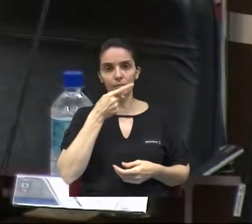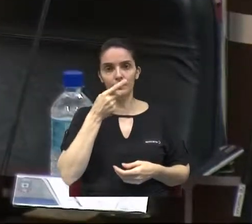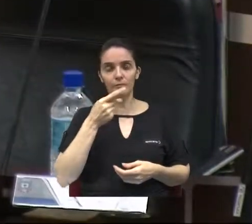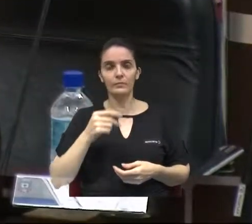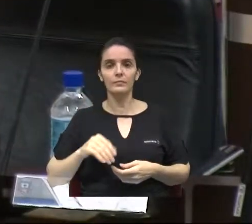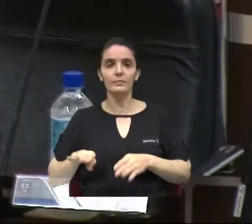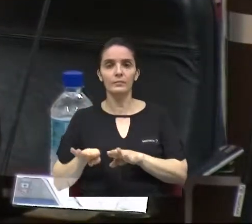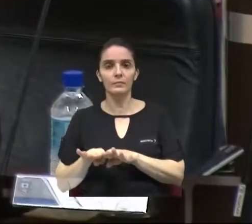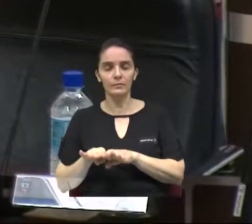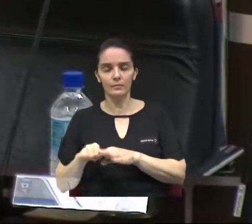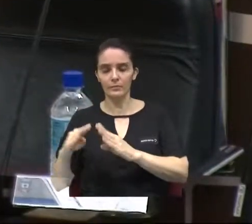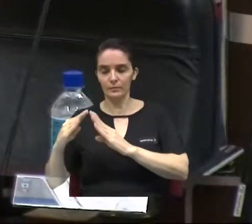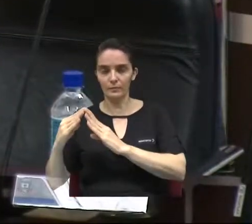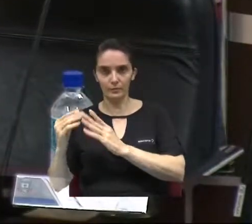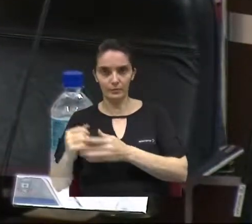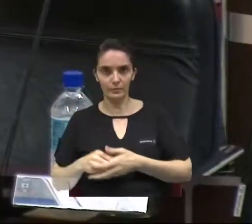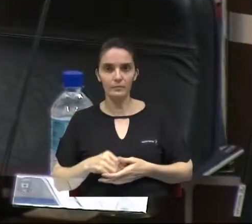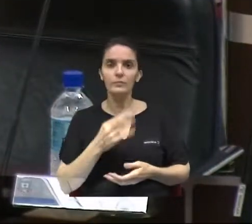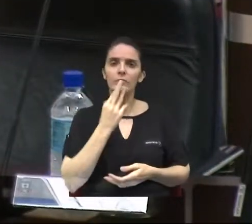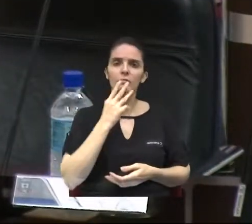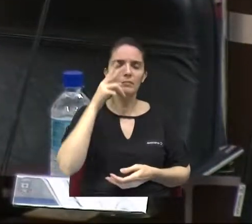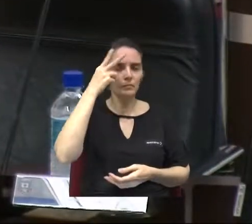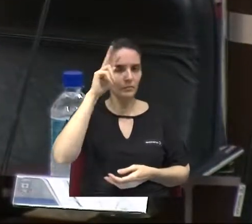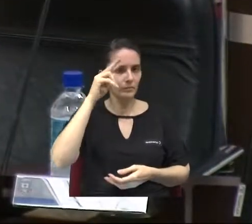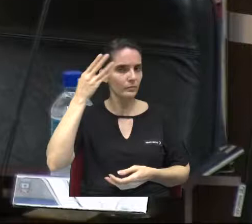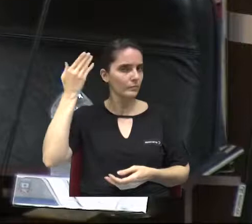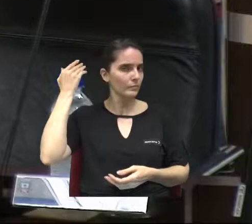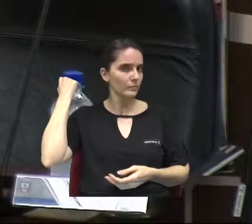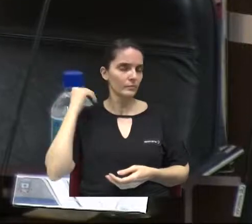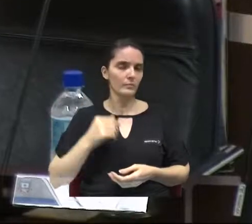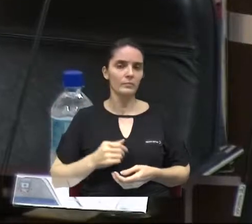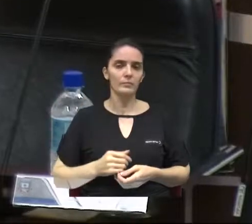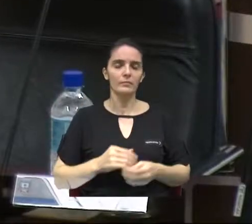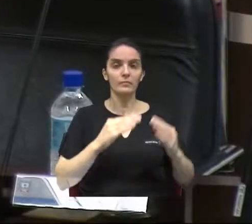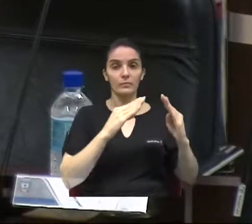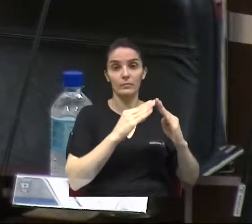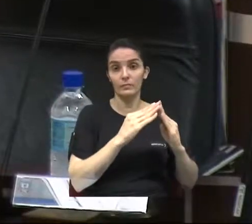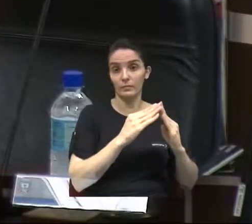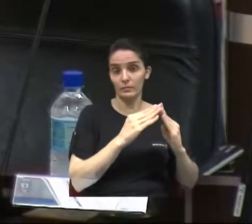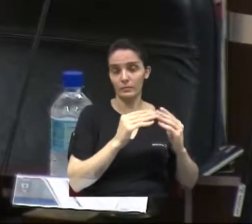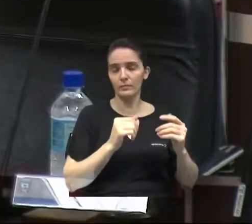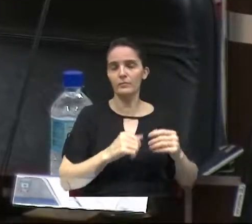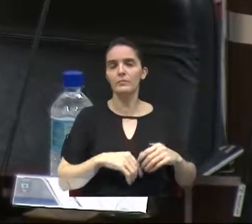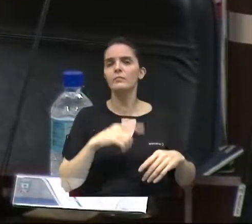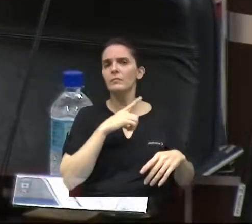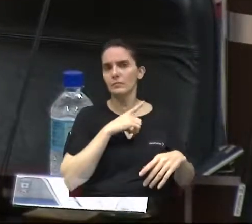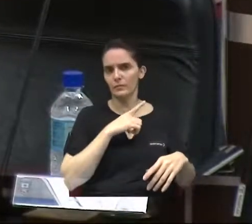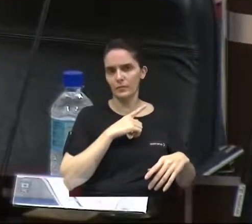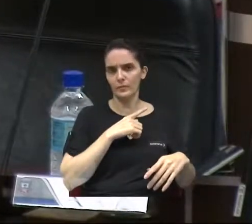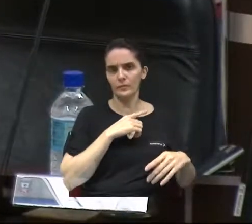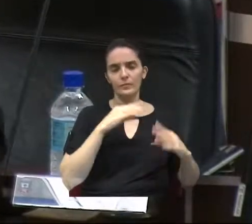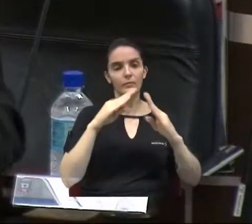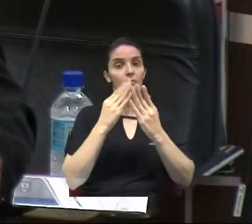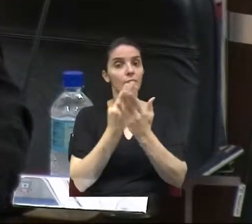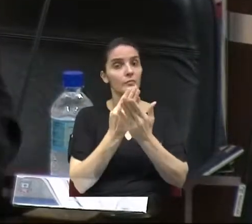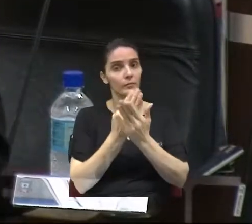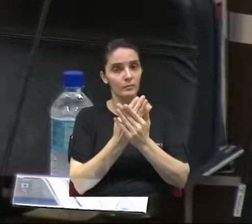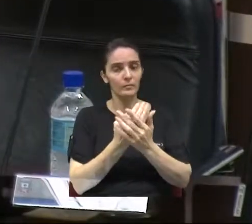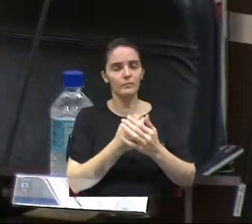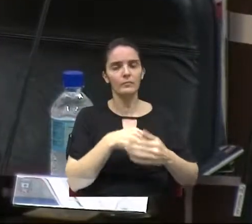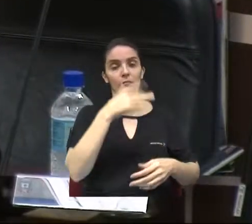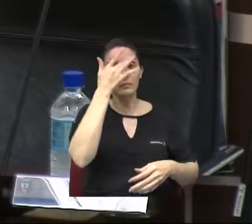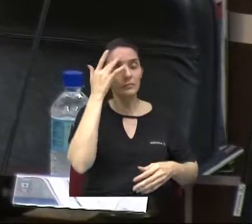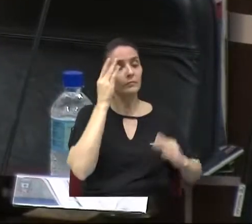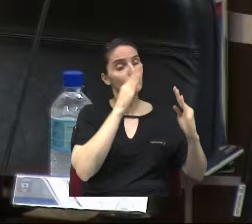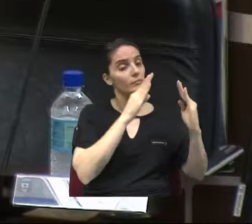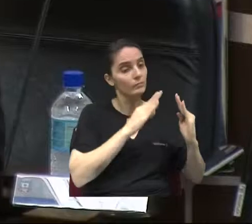também me recordo, quando eu estudava na escola do Jardim Glória, que tinha um caseiro lá na escola que tomava conta